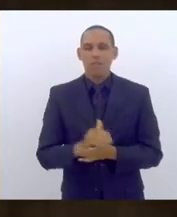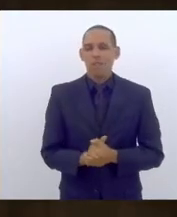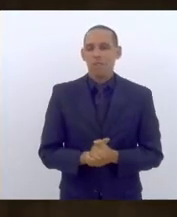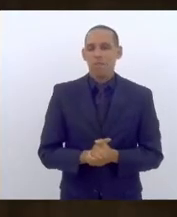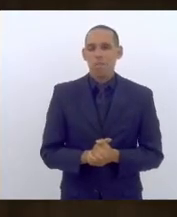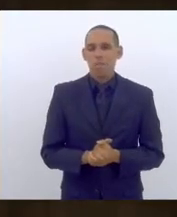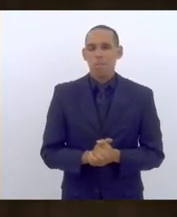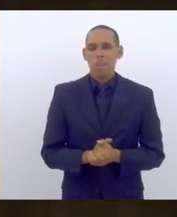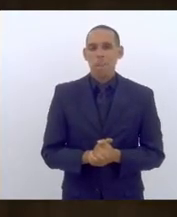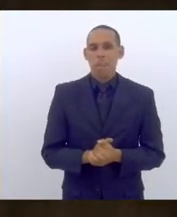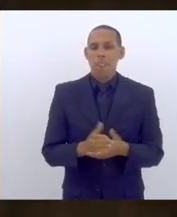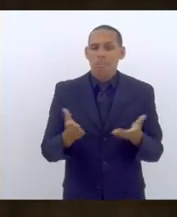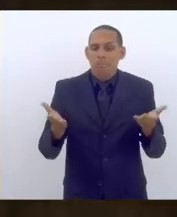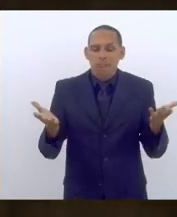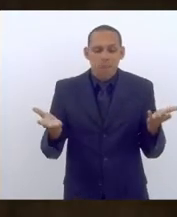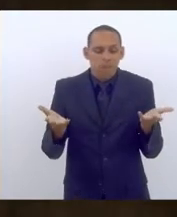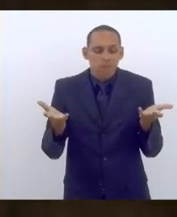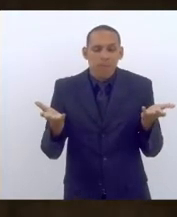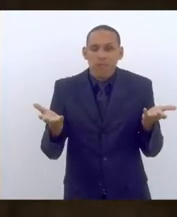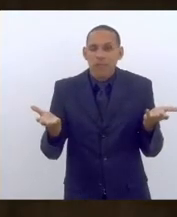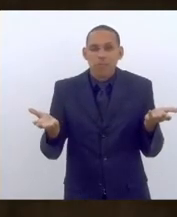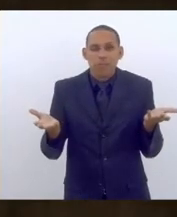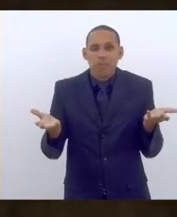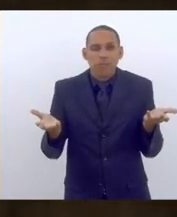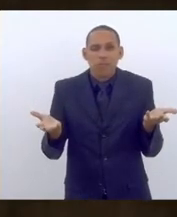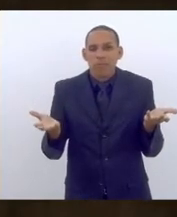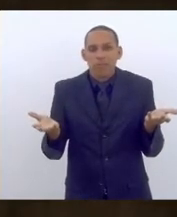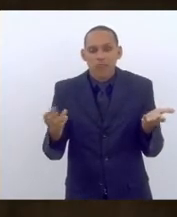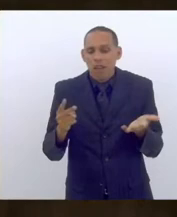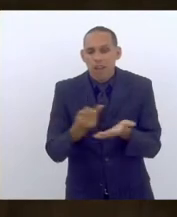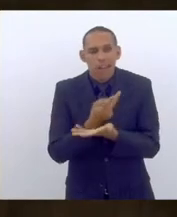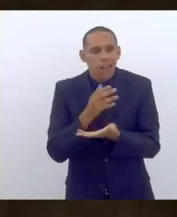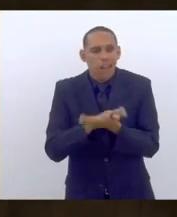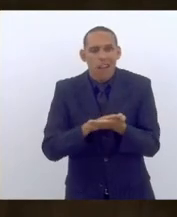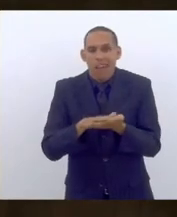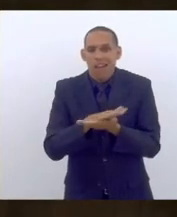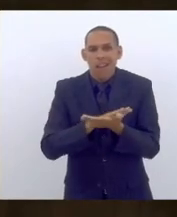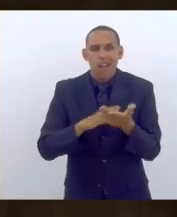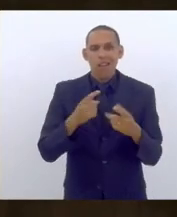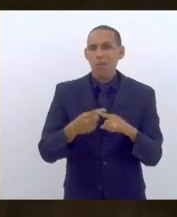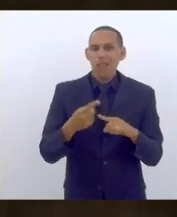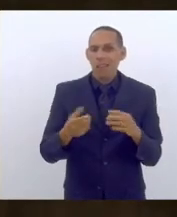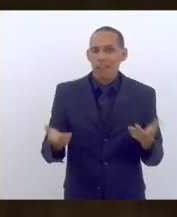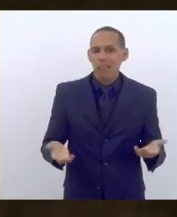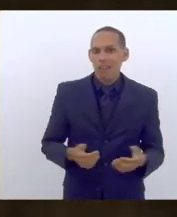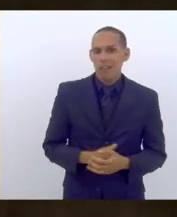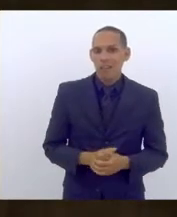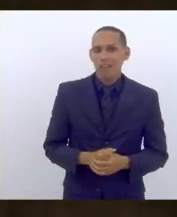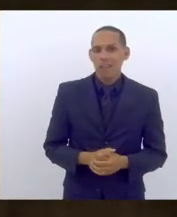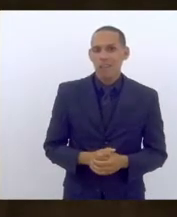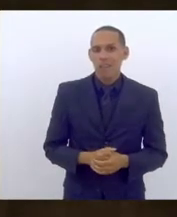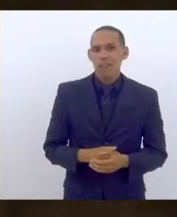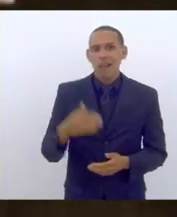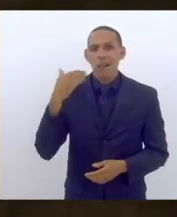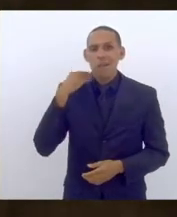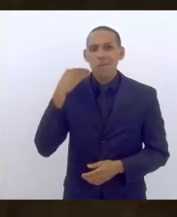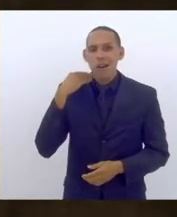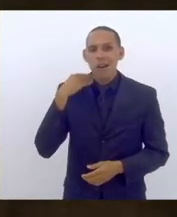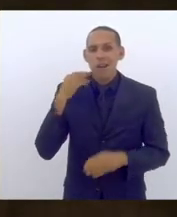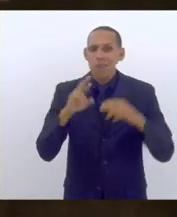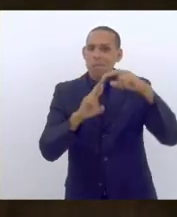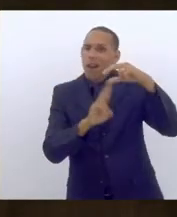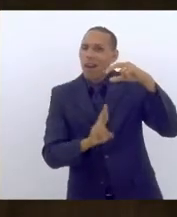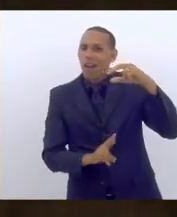simplesmente não acontece nada por conta do Banco Bradesco